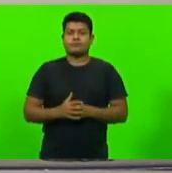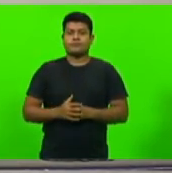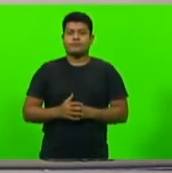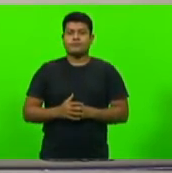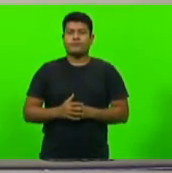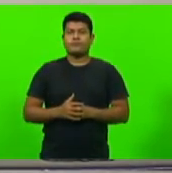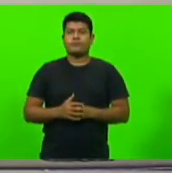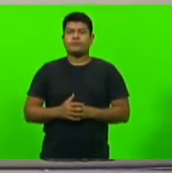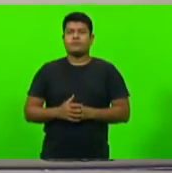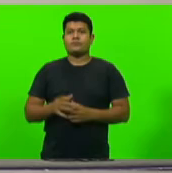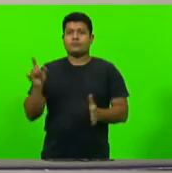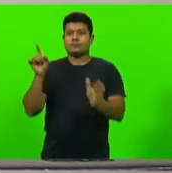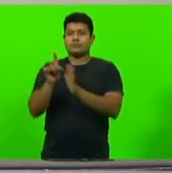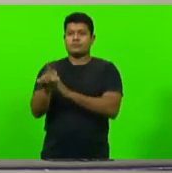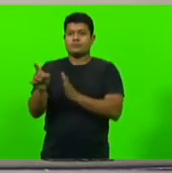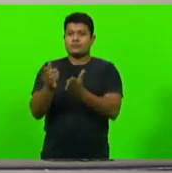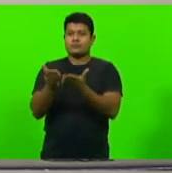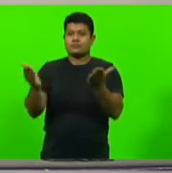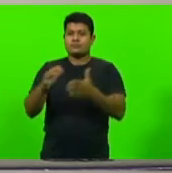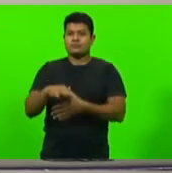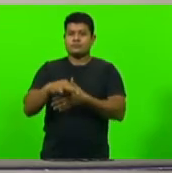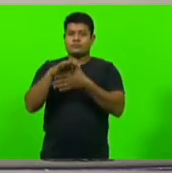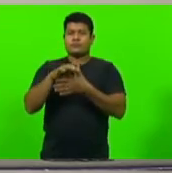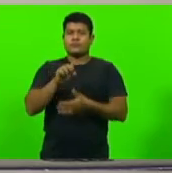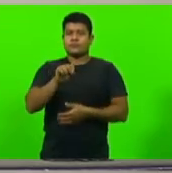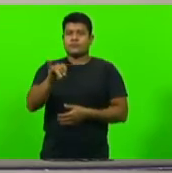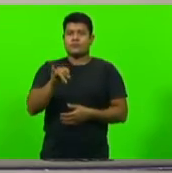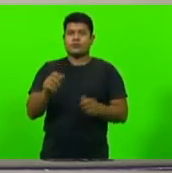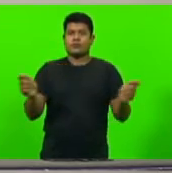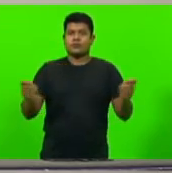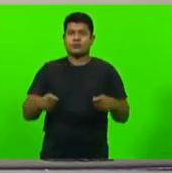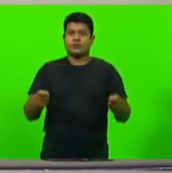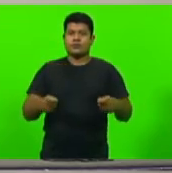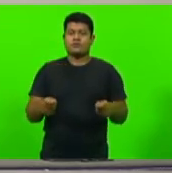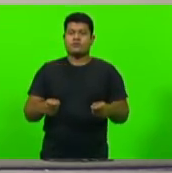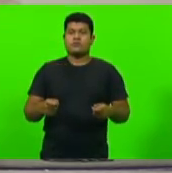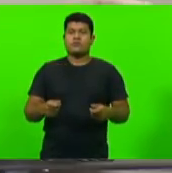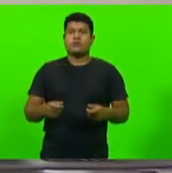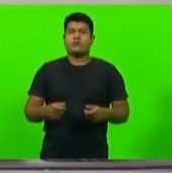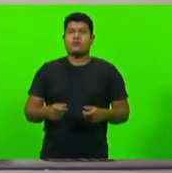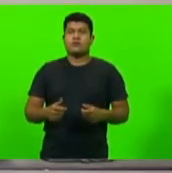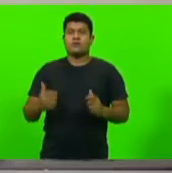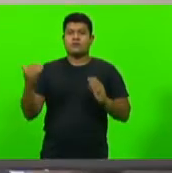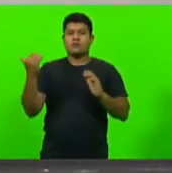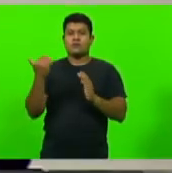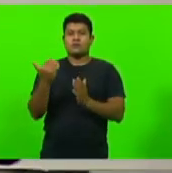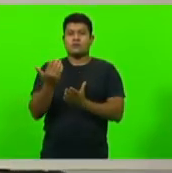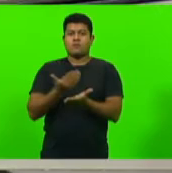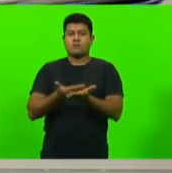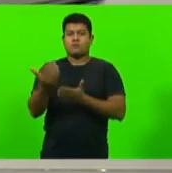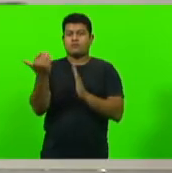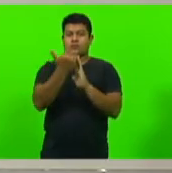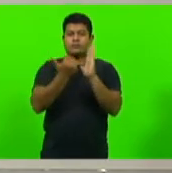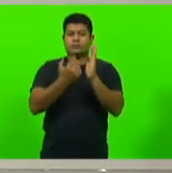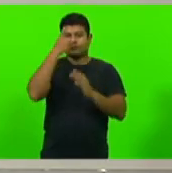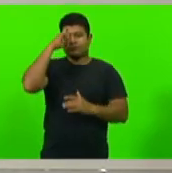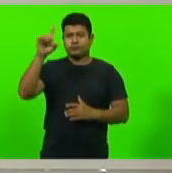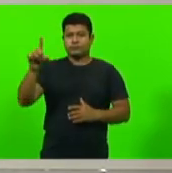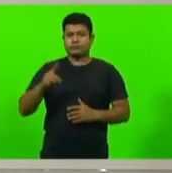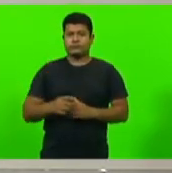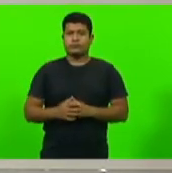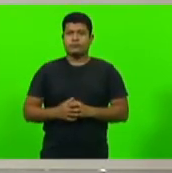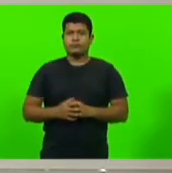eu consulto os senhores líderes se podemos passar para a ordem do dia.